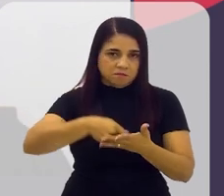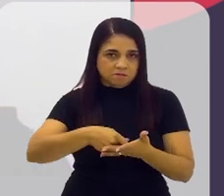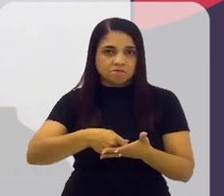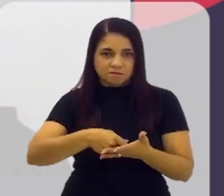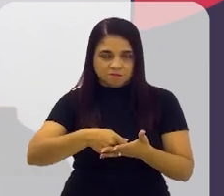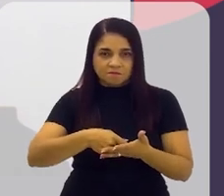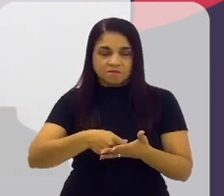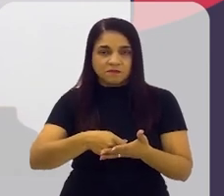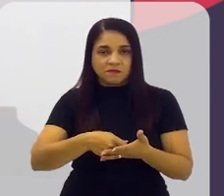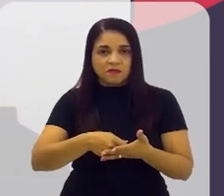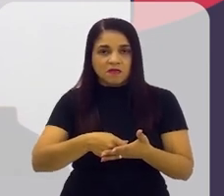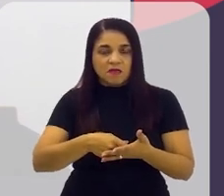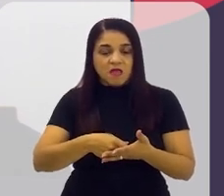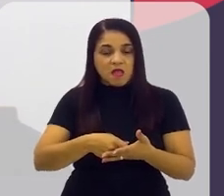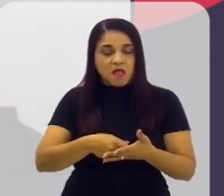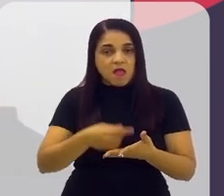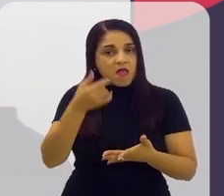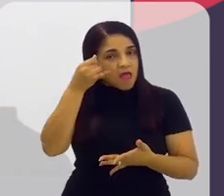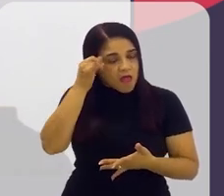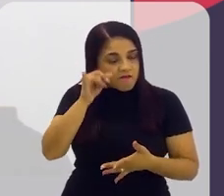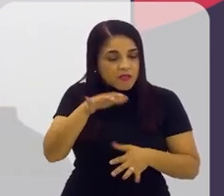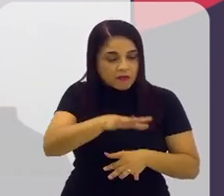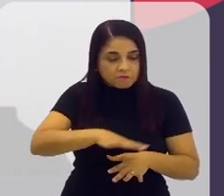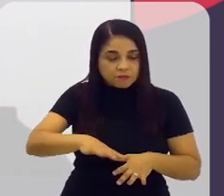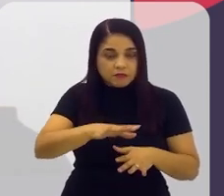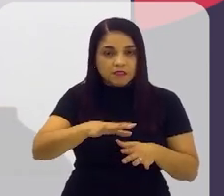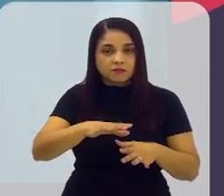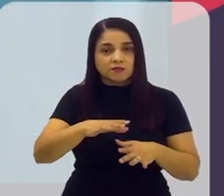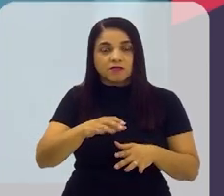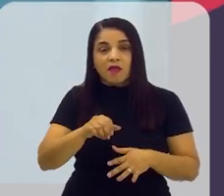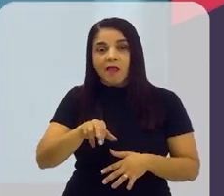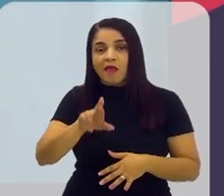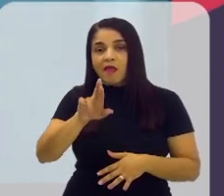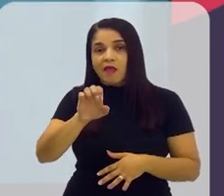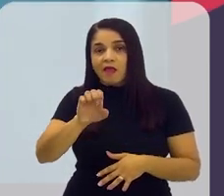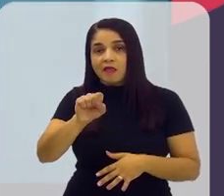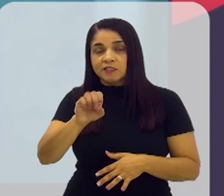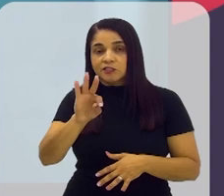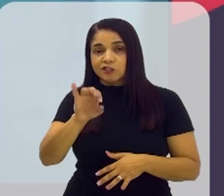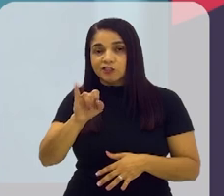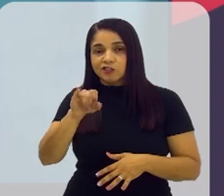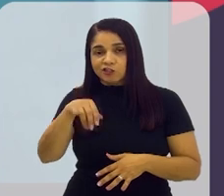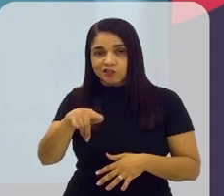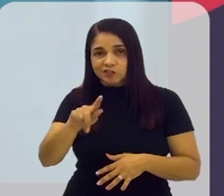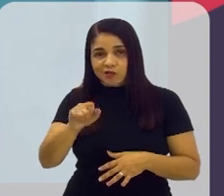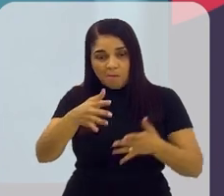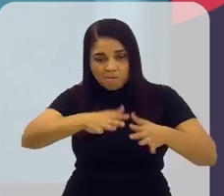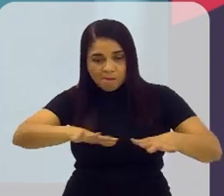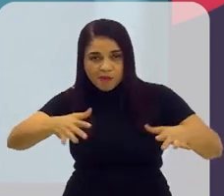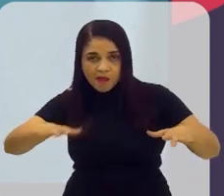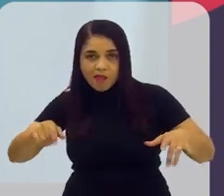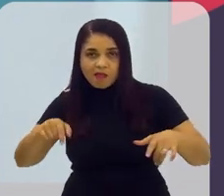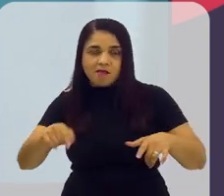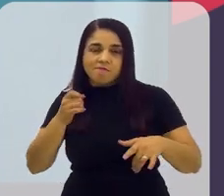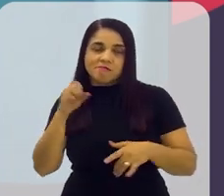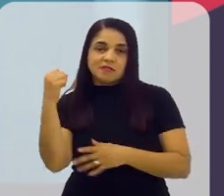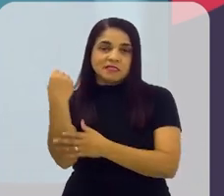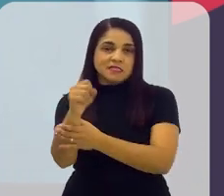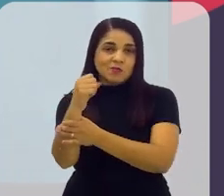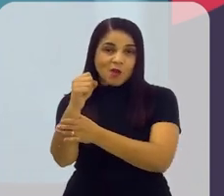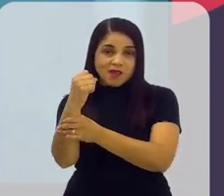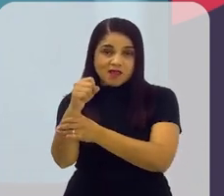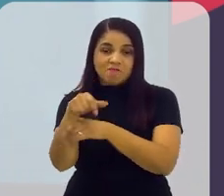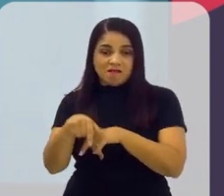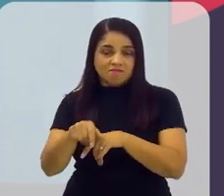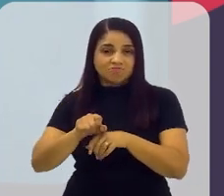para impedir que ela chegue, por exemplo, a ambientes naturais, como é o caso da restinga lá em Saquarema, que a gente já demonstrou no artigo que ela já está chegando nos ambientes